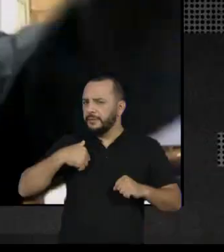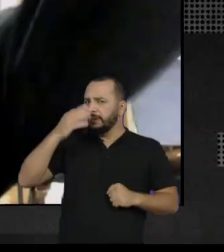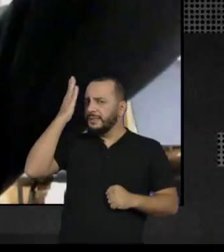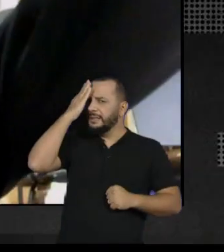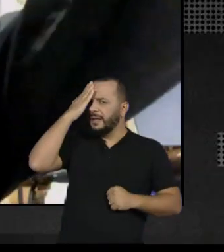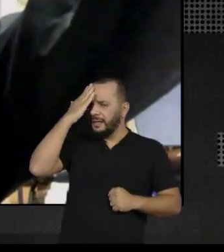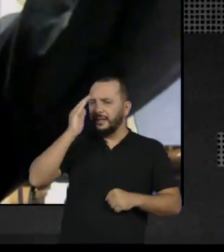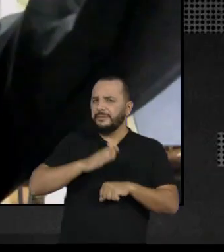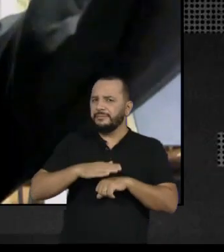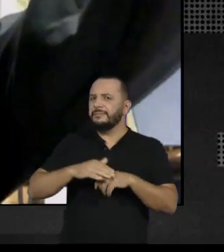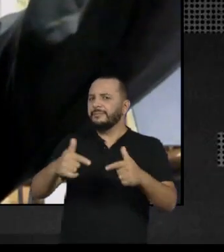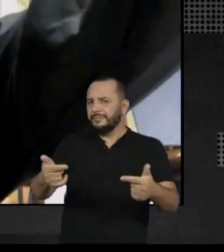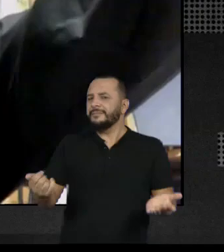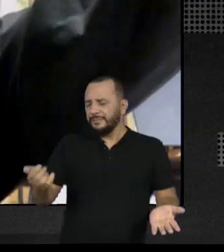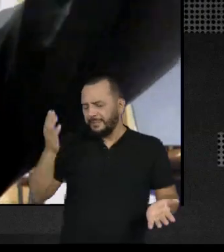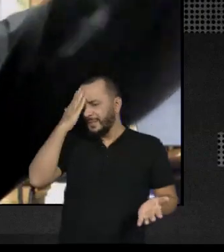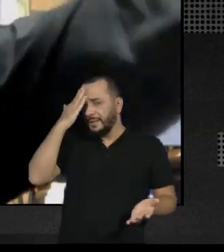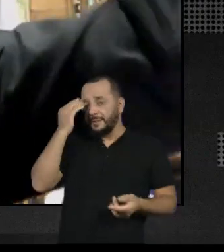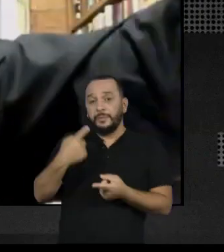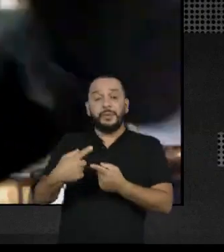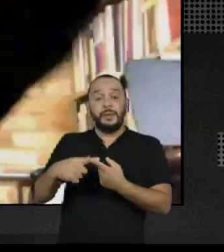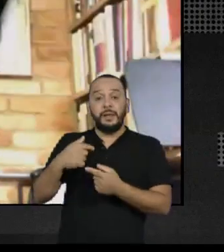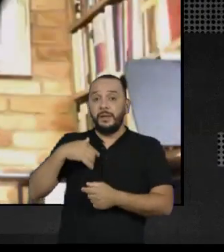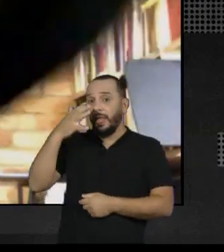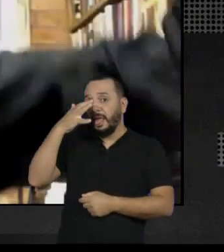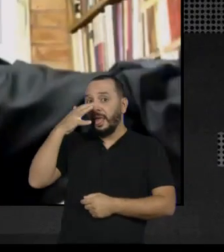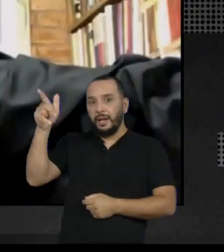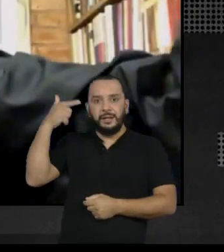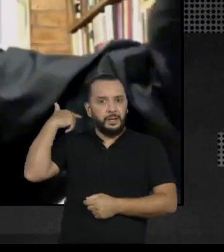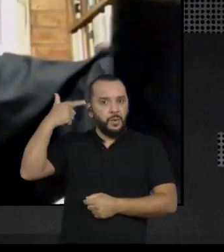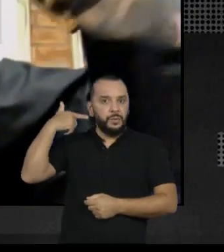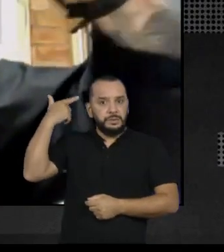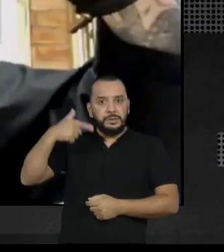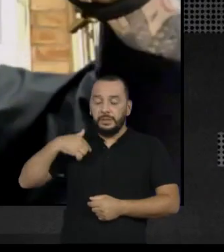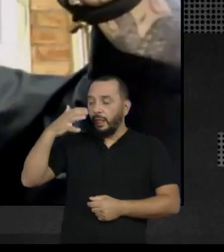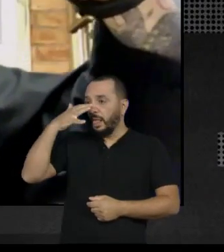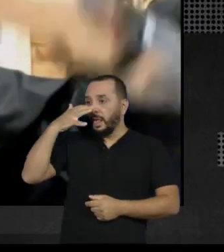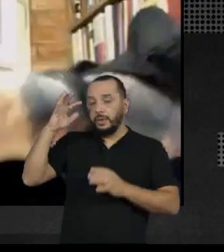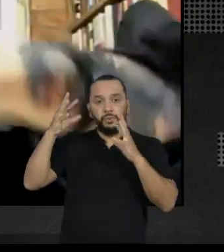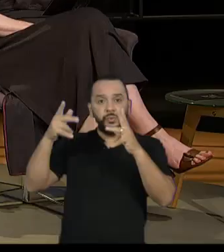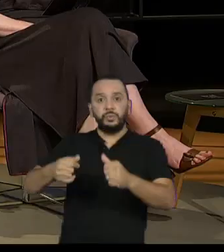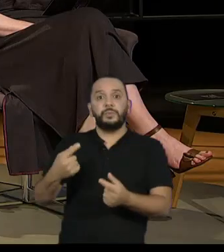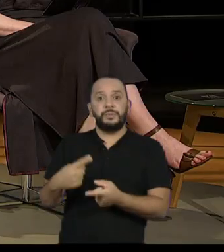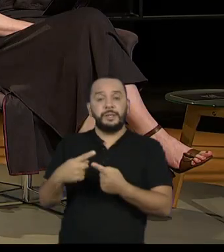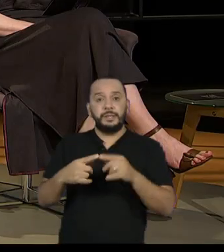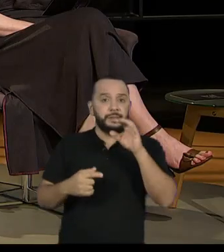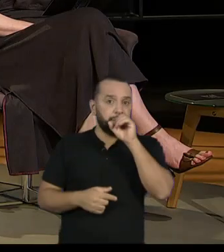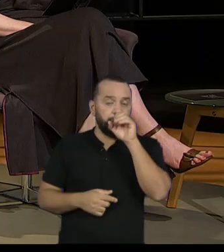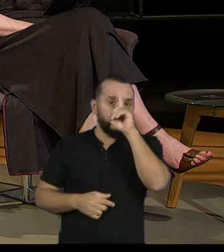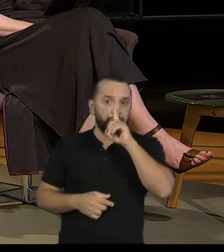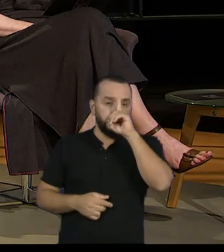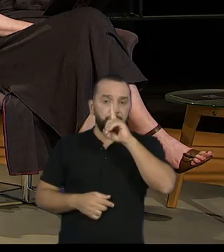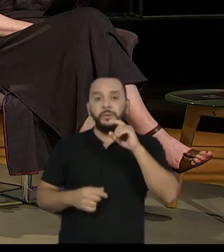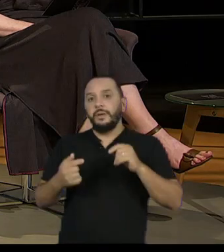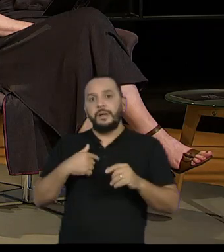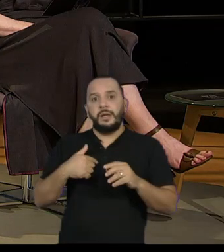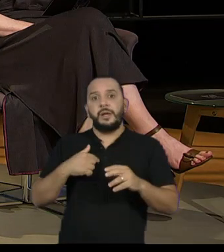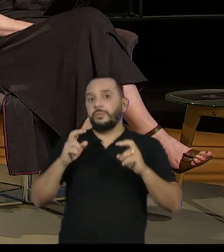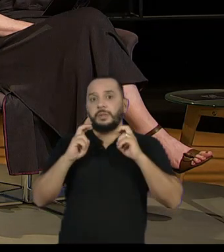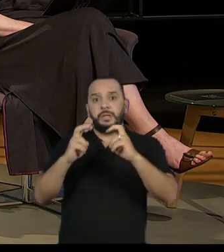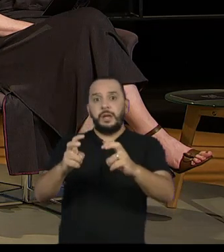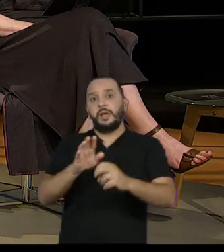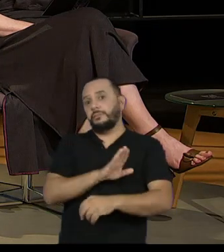essa peça é uma peça para a gente fazer meio teatro-dança, La Ronde, tem que ter muita música, tem que ter muito movimento, mas eu não sei